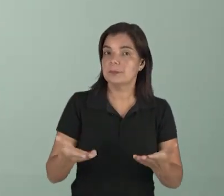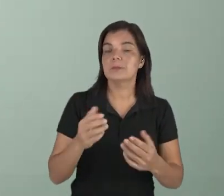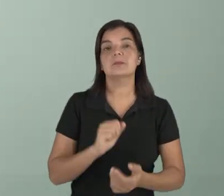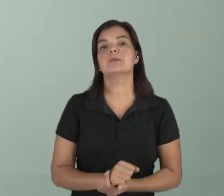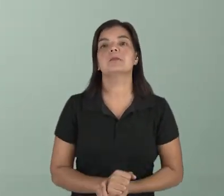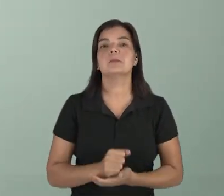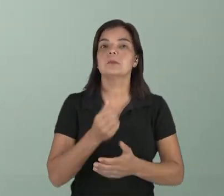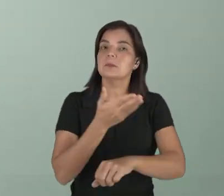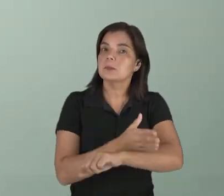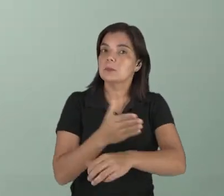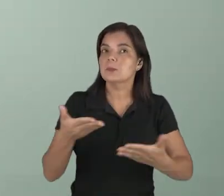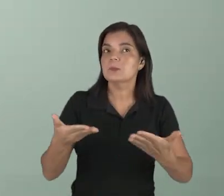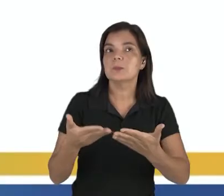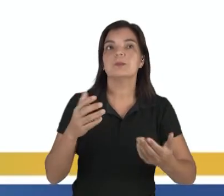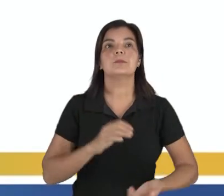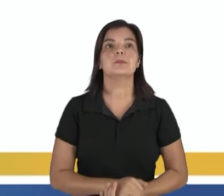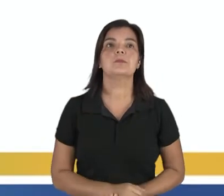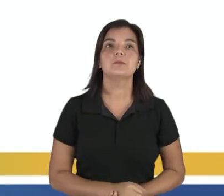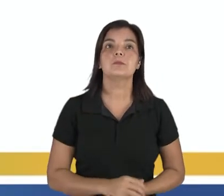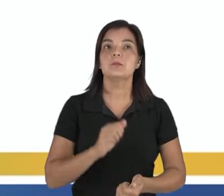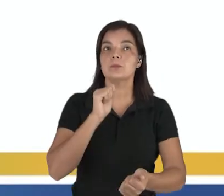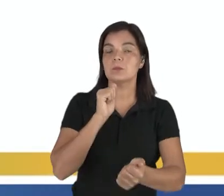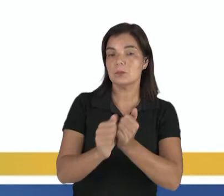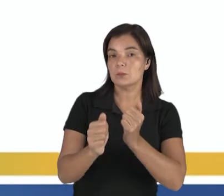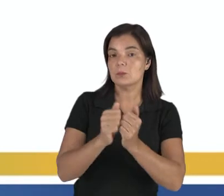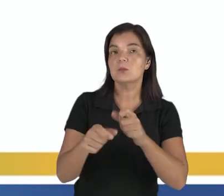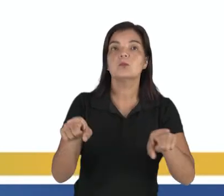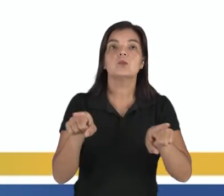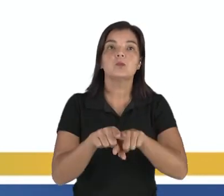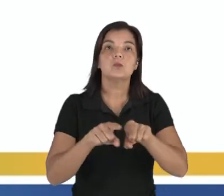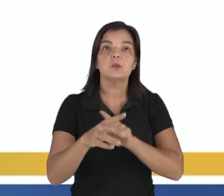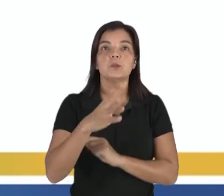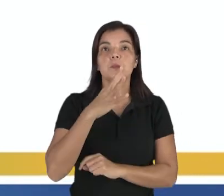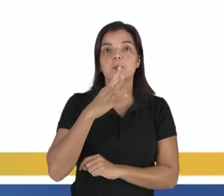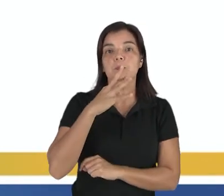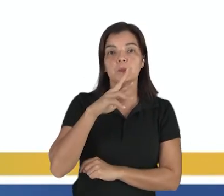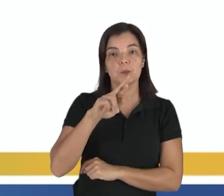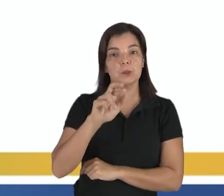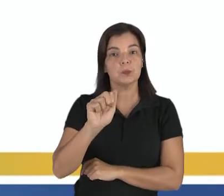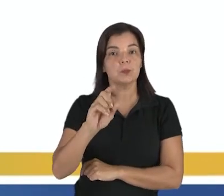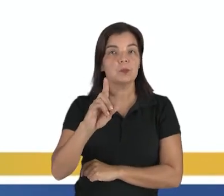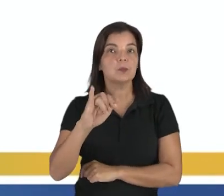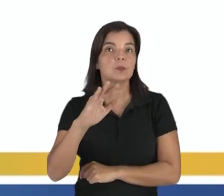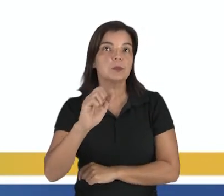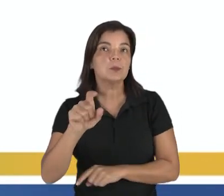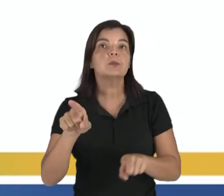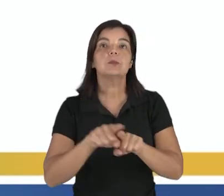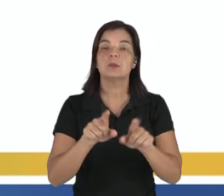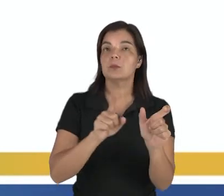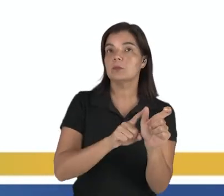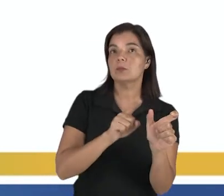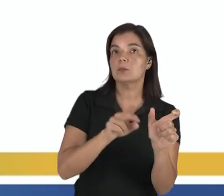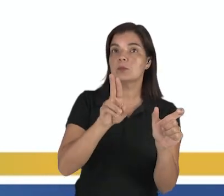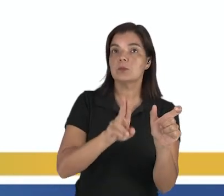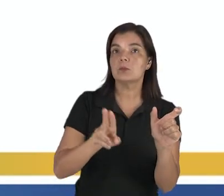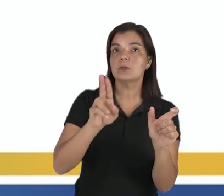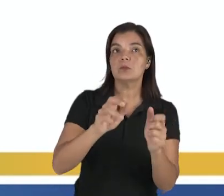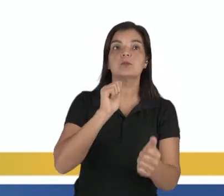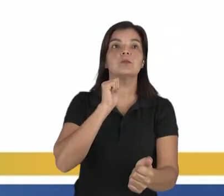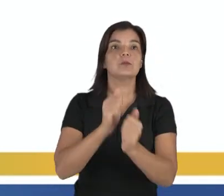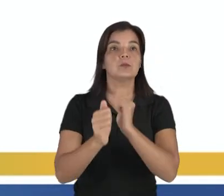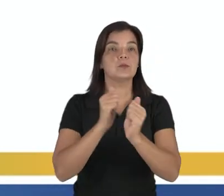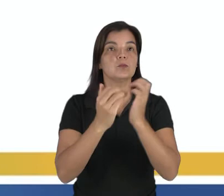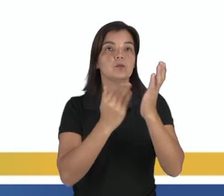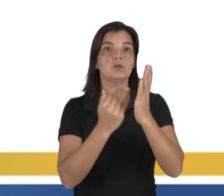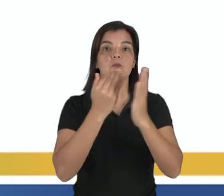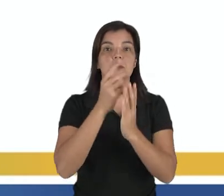gente vai exercitar um pouco agora. O esporte de aventura, também conhecido como esporte radical, são termos utilizados para designar